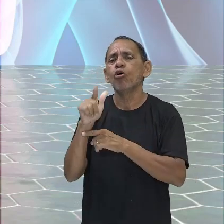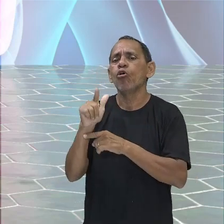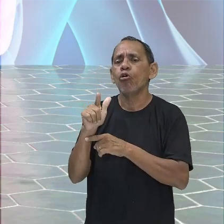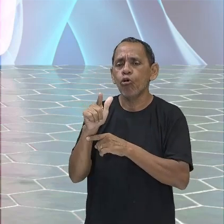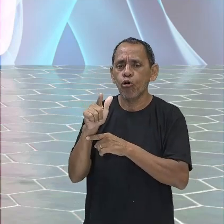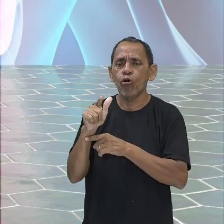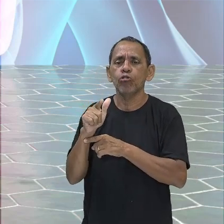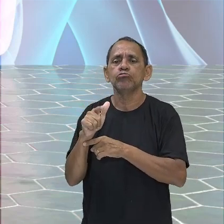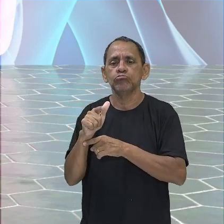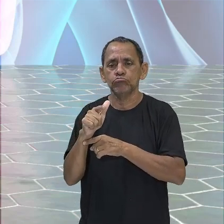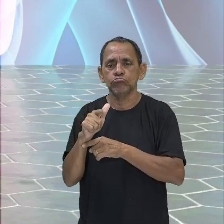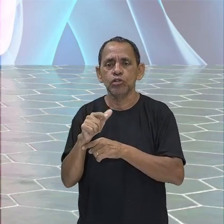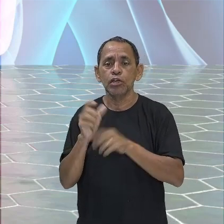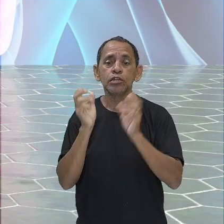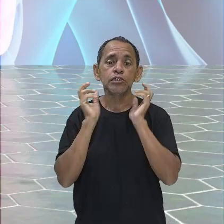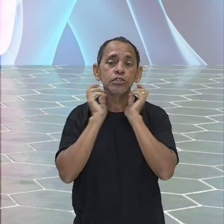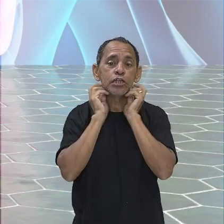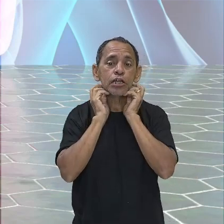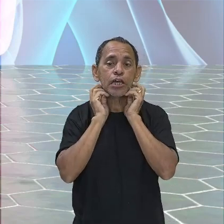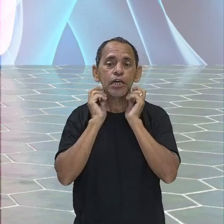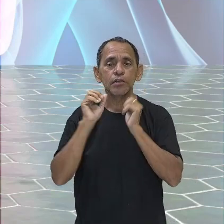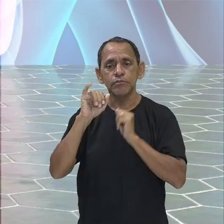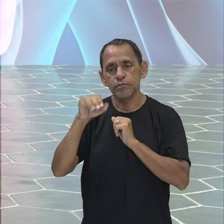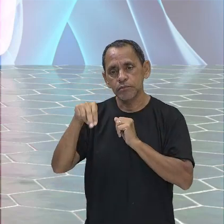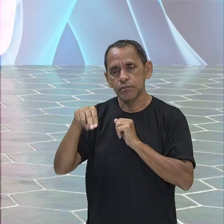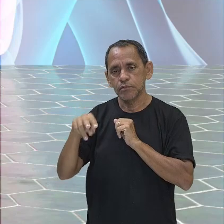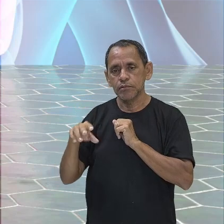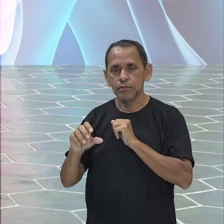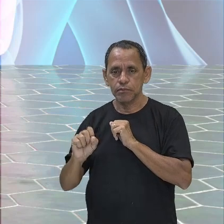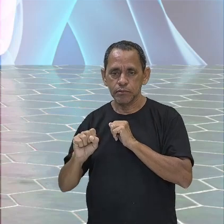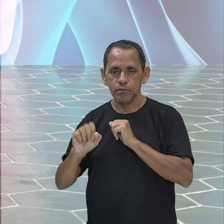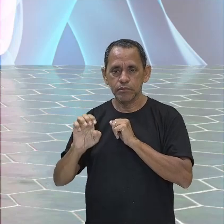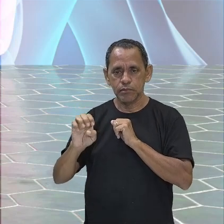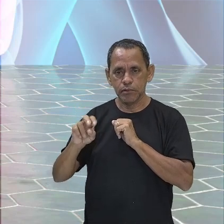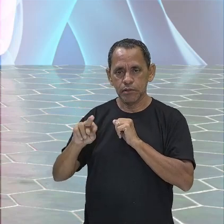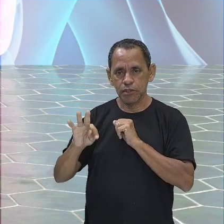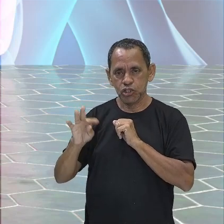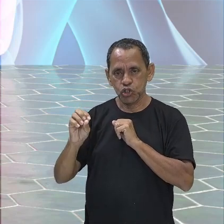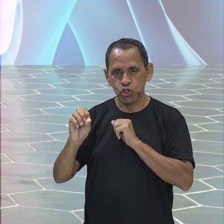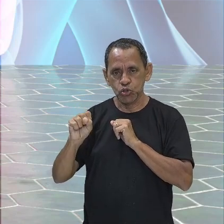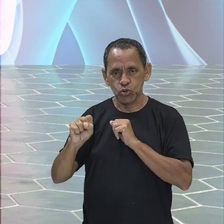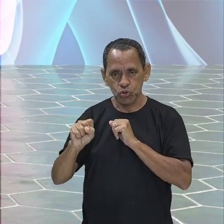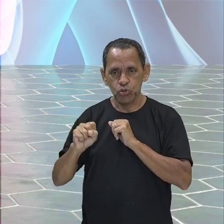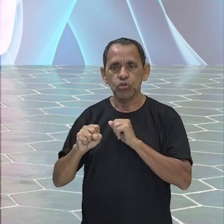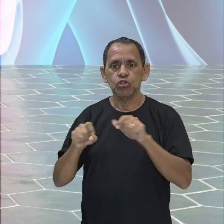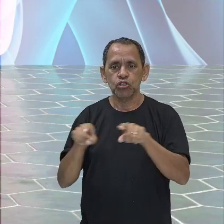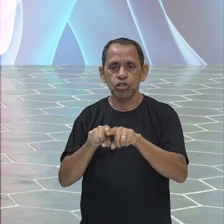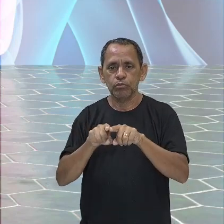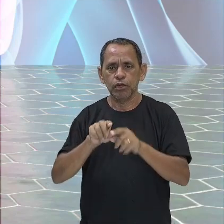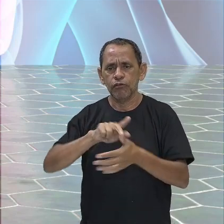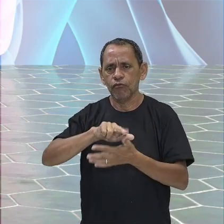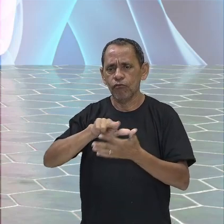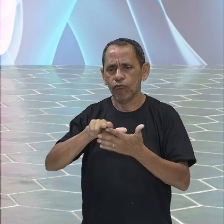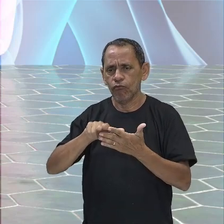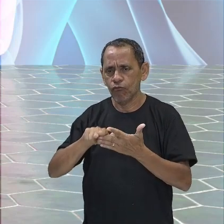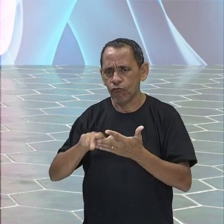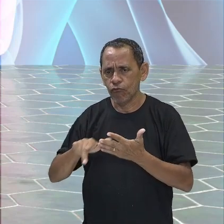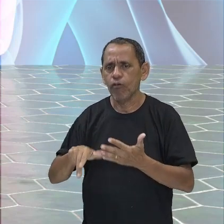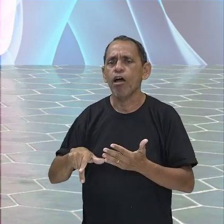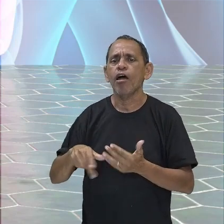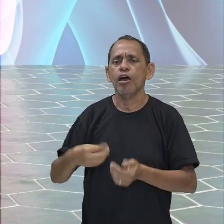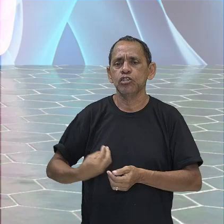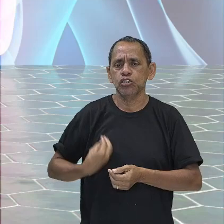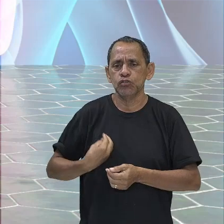traqueia, lá nos insetos, em artrópodes terrestres também, tá? Então, os seres vivos